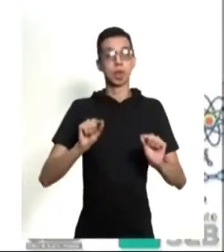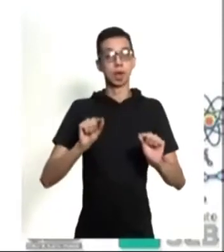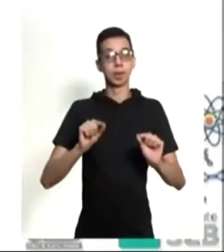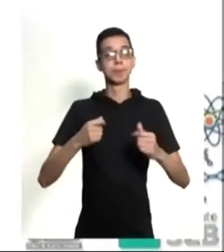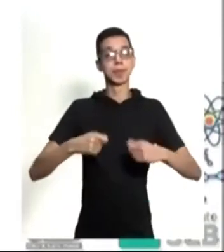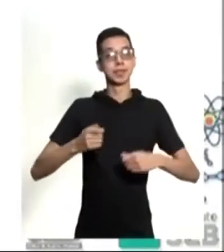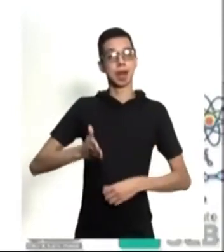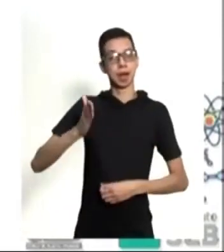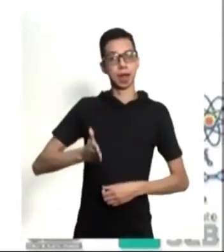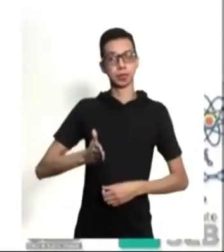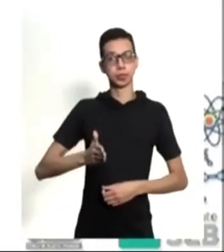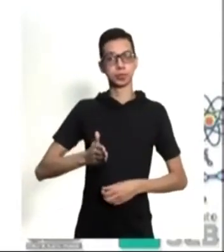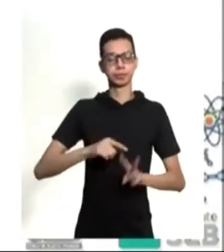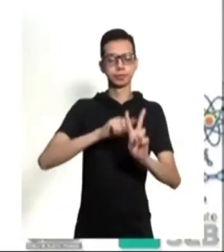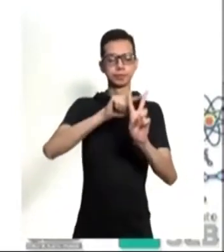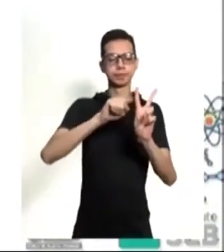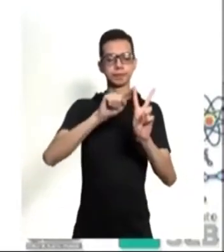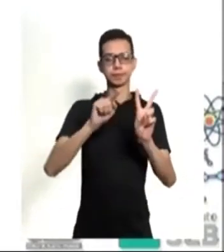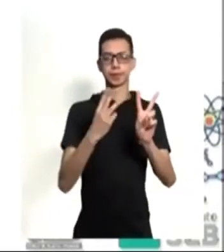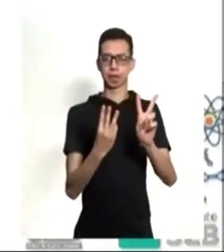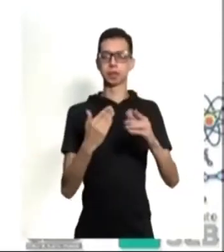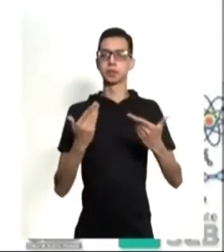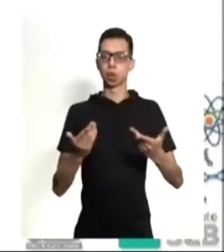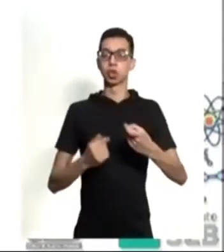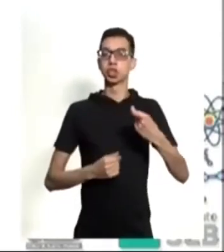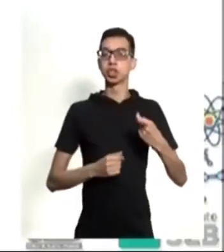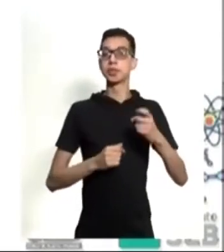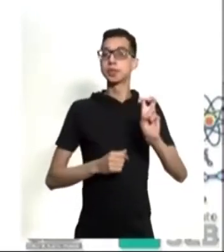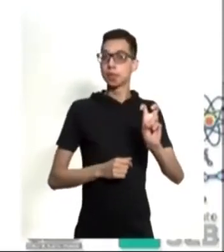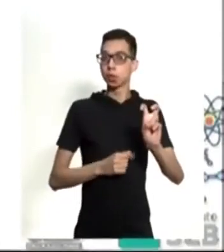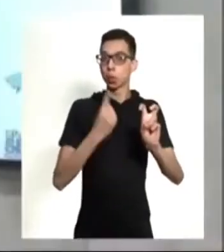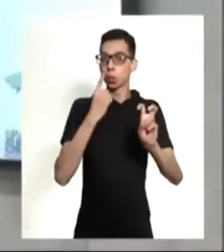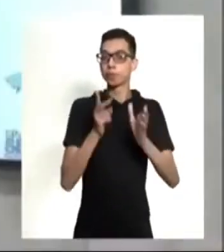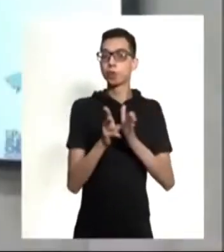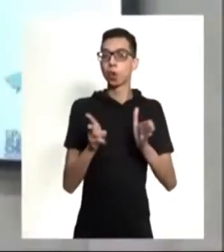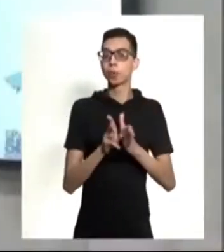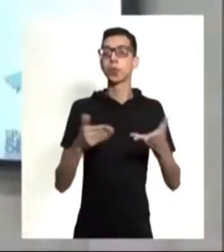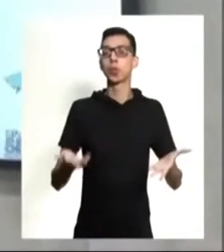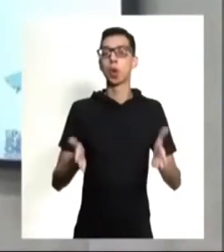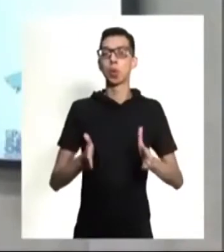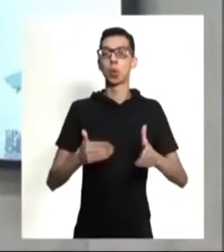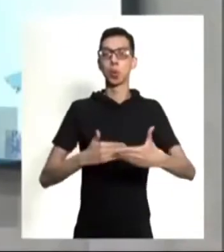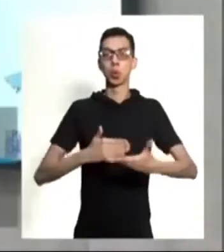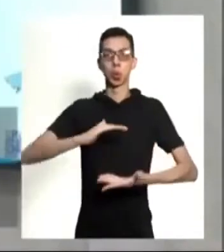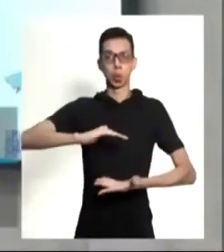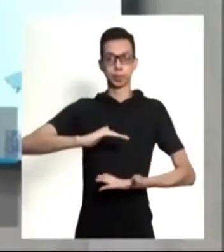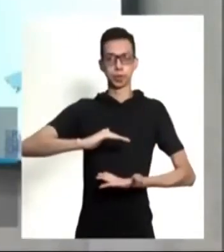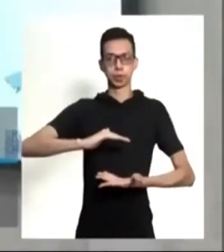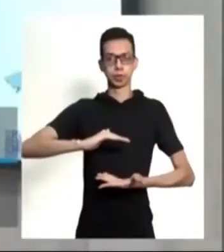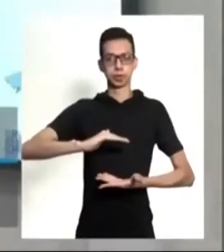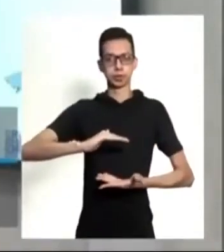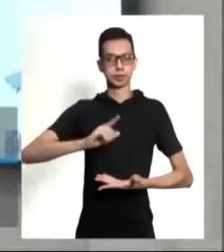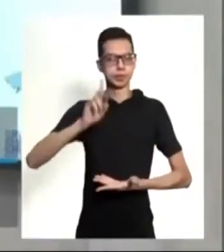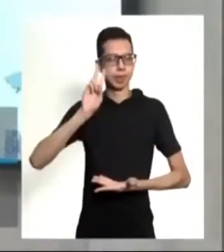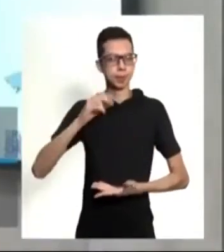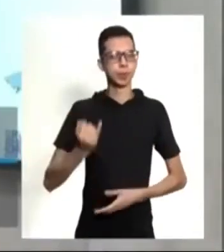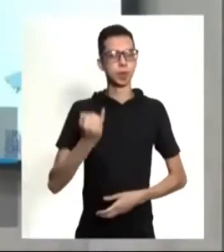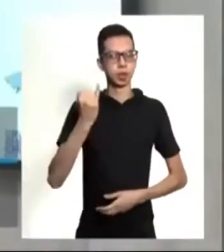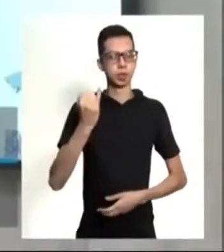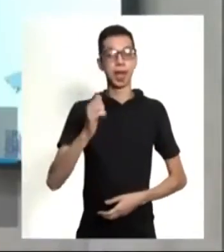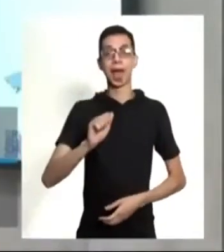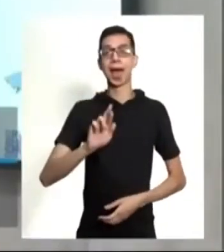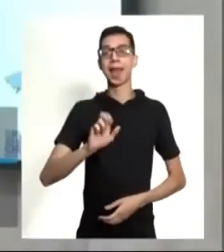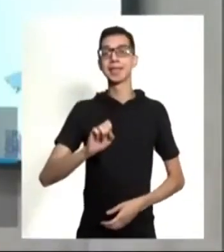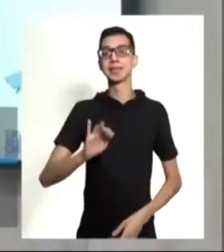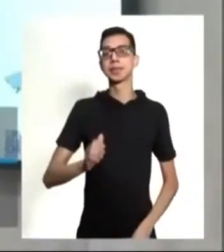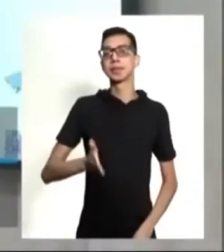valer 5. Se o x é 5, o volume do cubo, abre comigo aqui. Volume do cubo, importantíssimo, aresta ao cubo. Qual é o